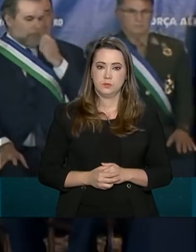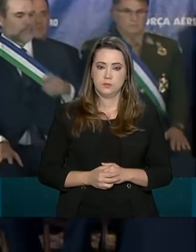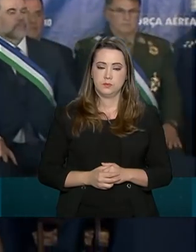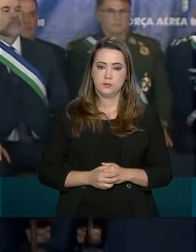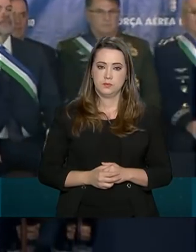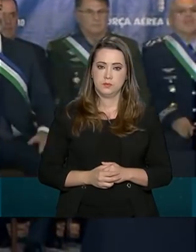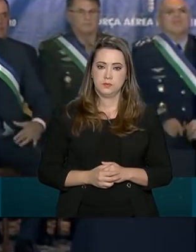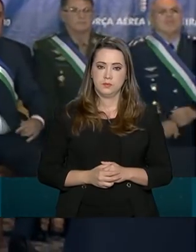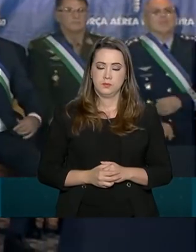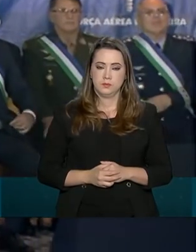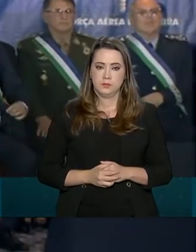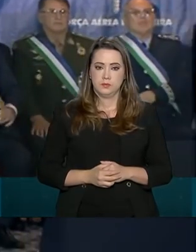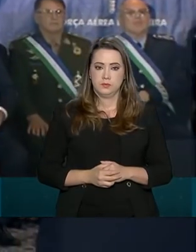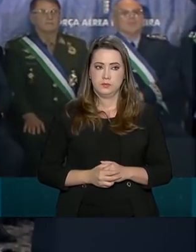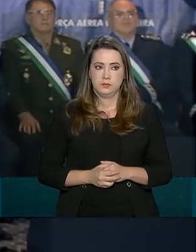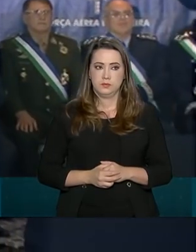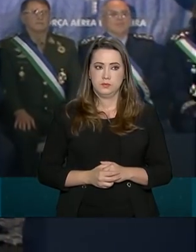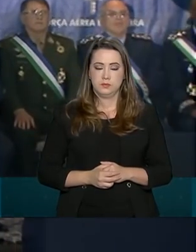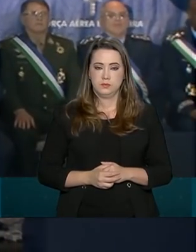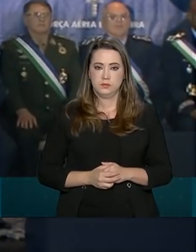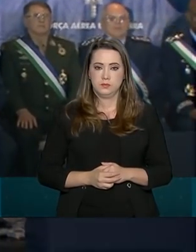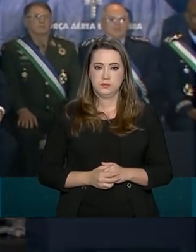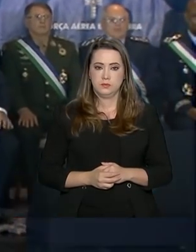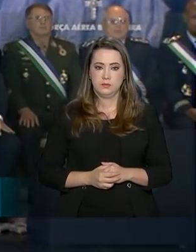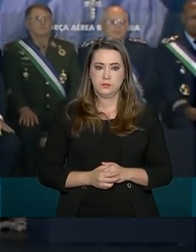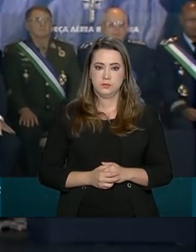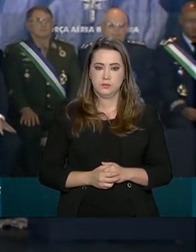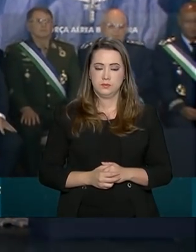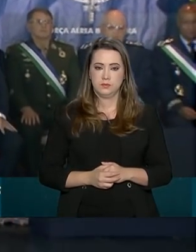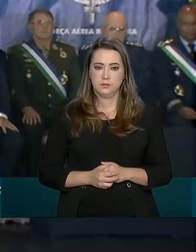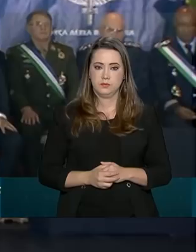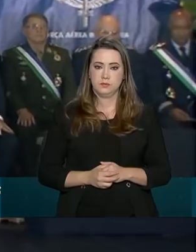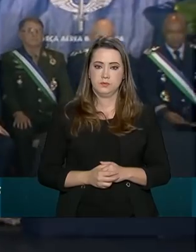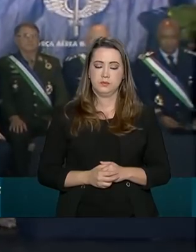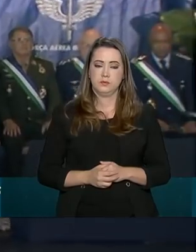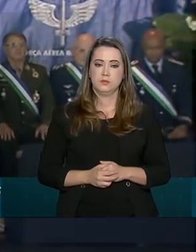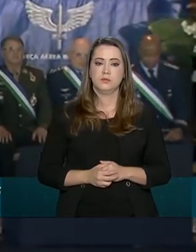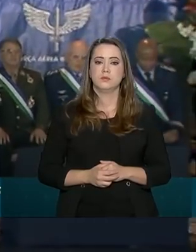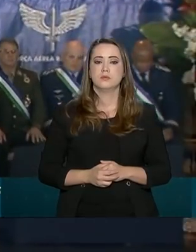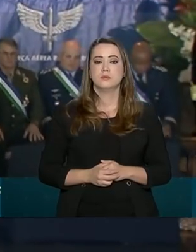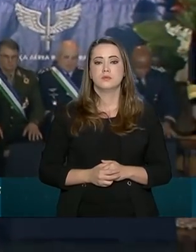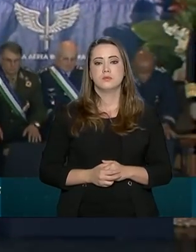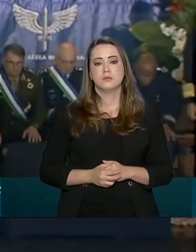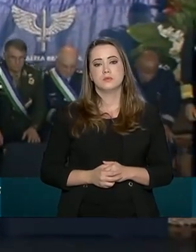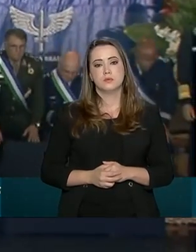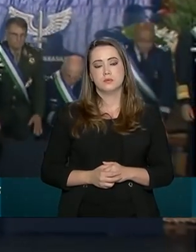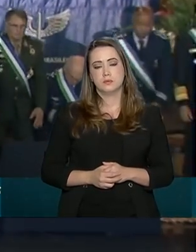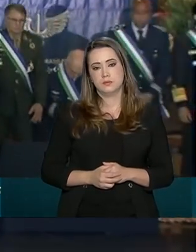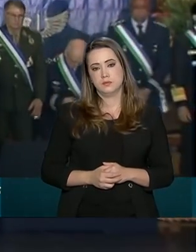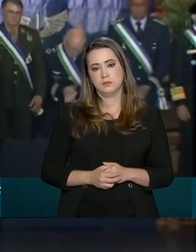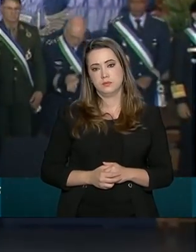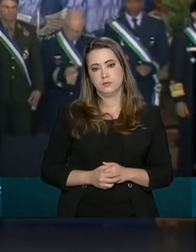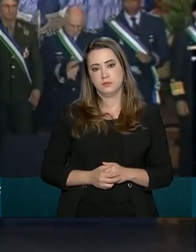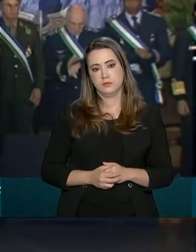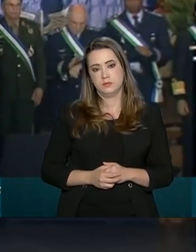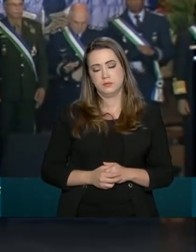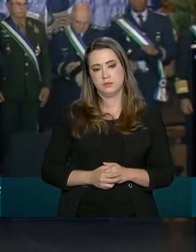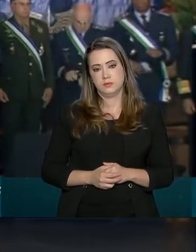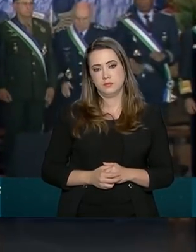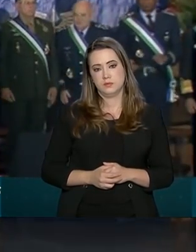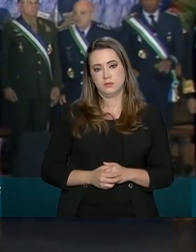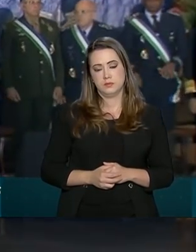Convidamos todos a tomar atitude de respeito para as honras militares ao senhor presidente da República, Jair Bolsonaro.